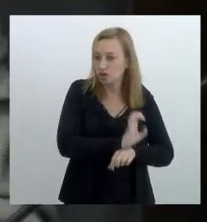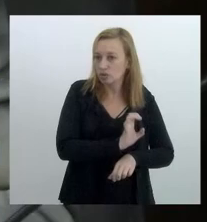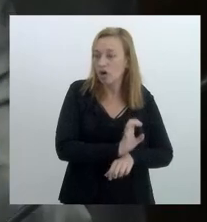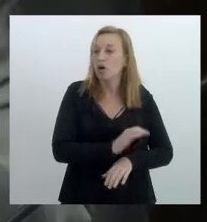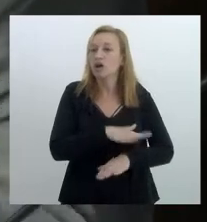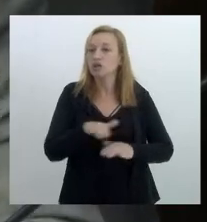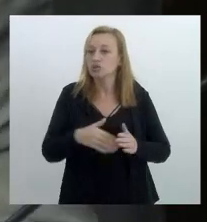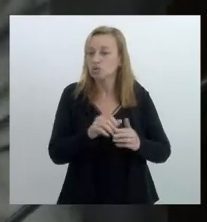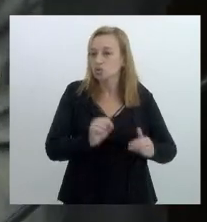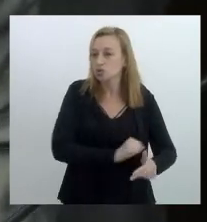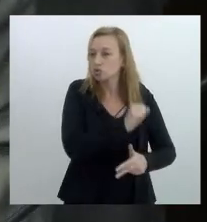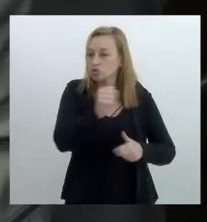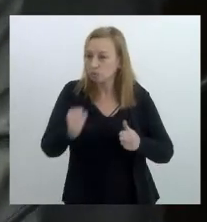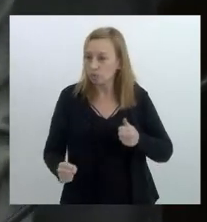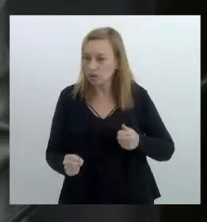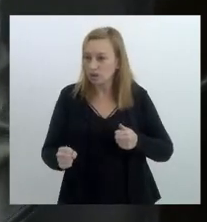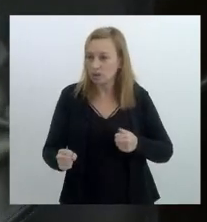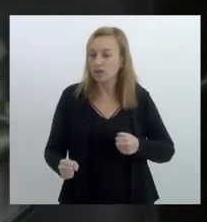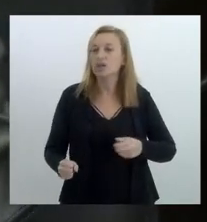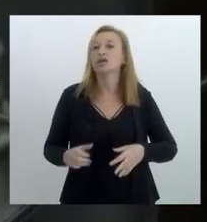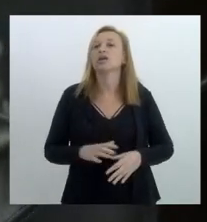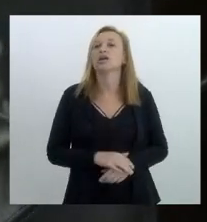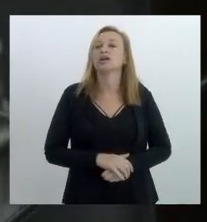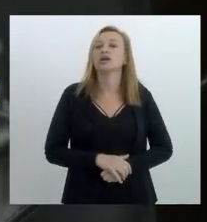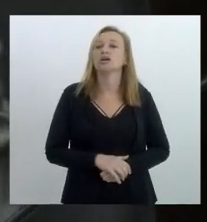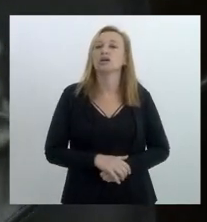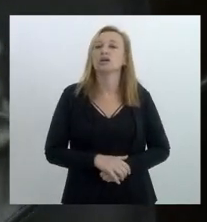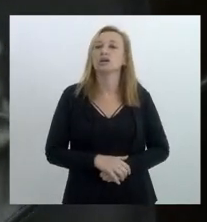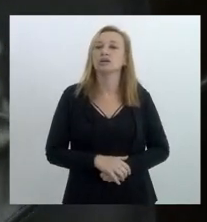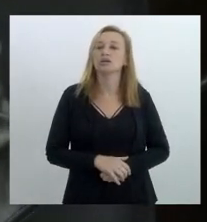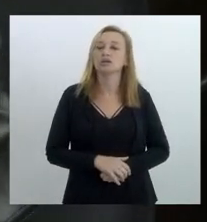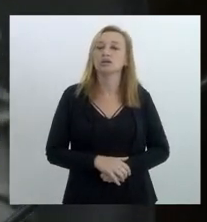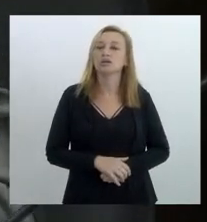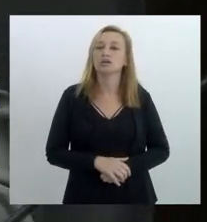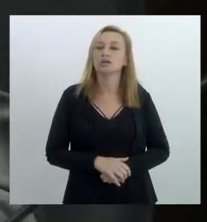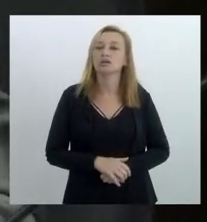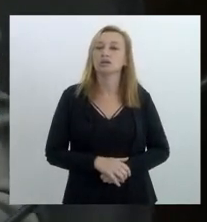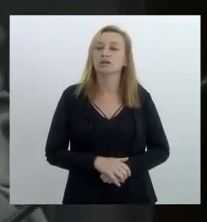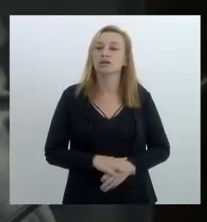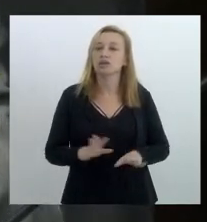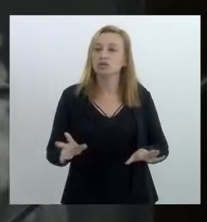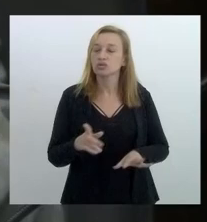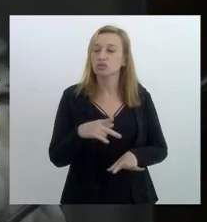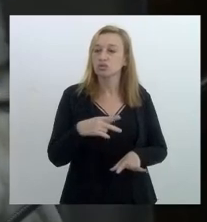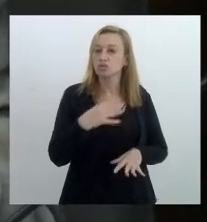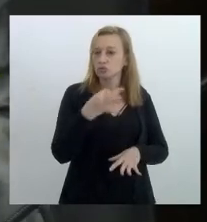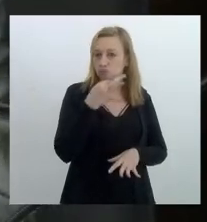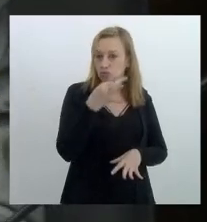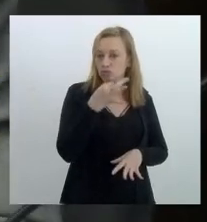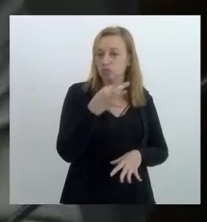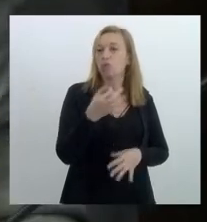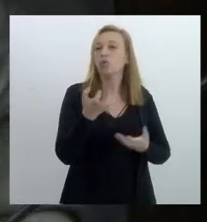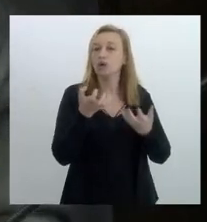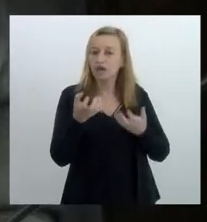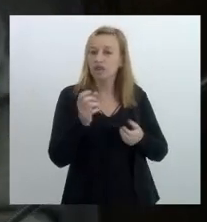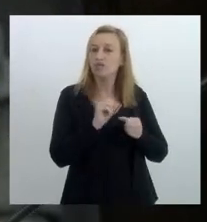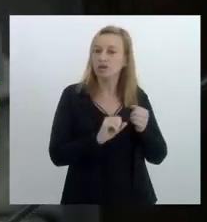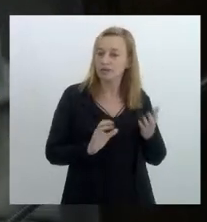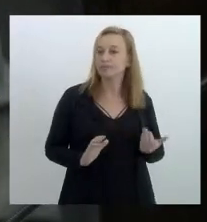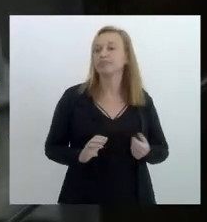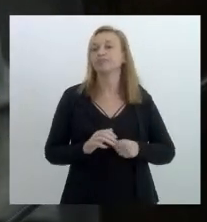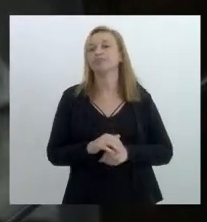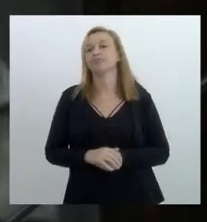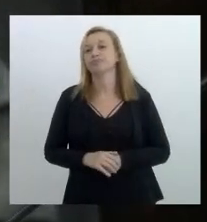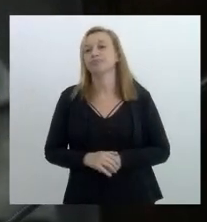poderes, para que colocassem os seus, as suas ressalvas, o que pretendiam fazer.